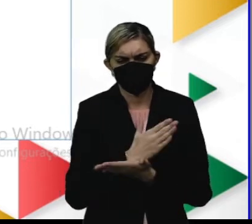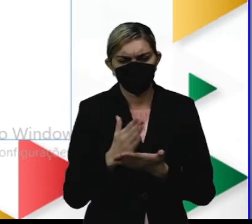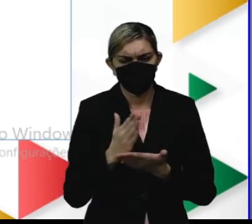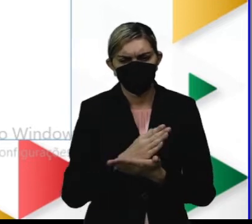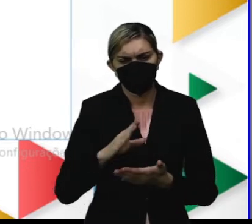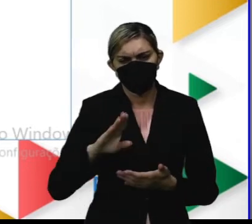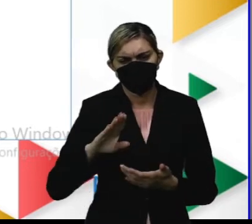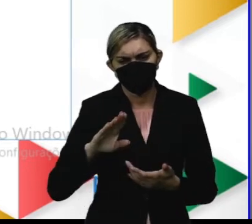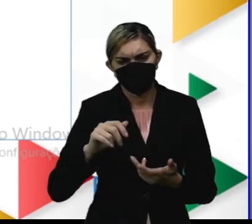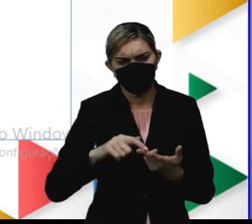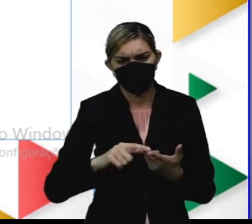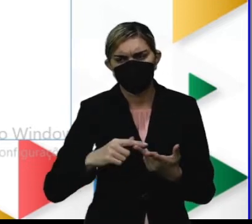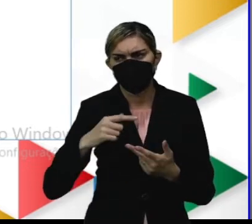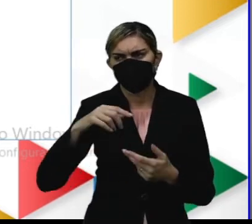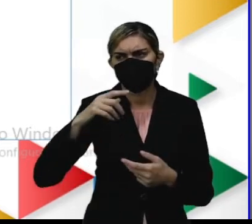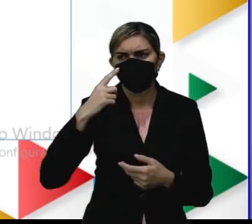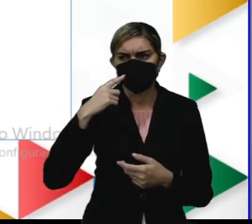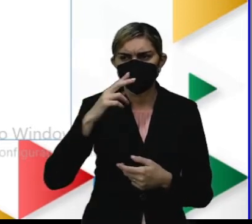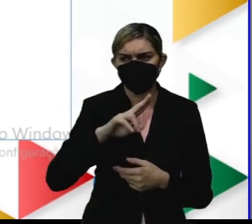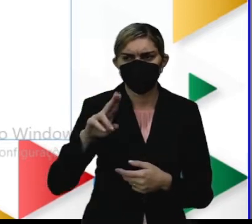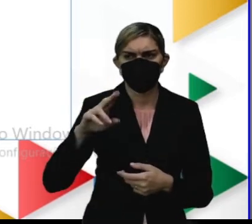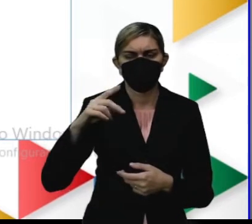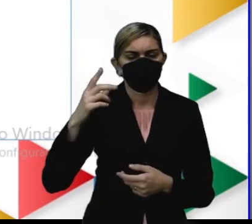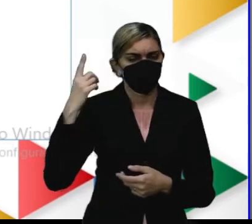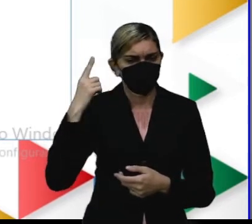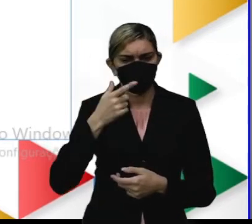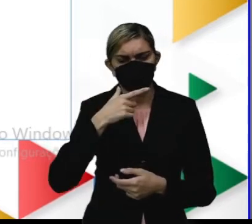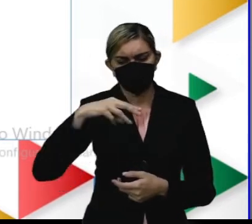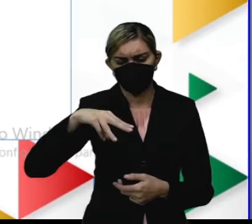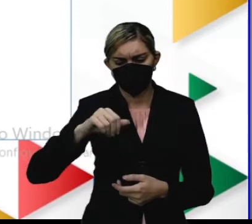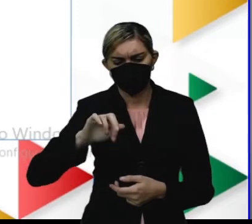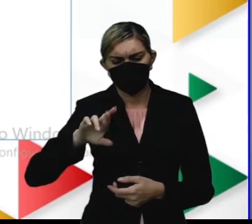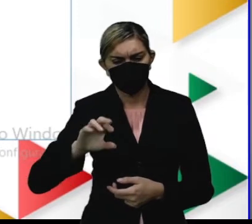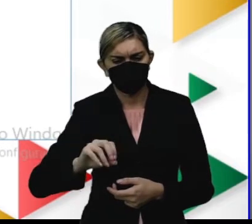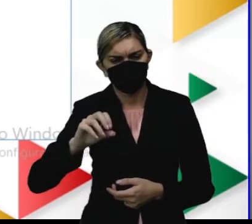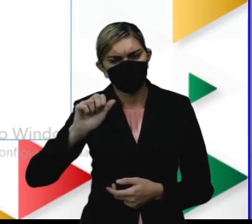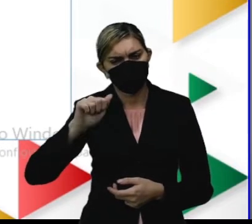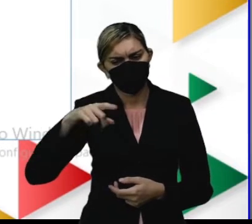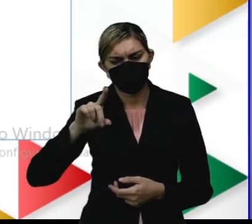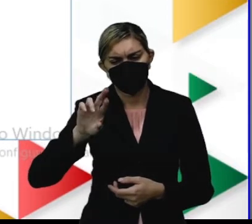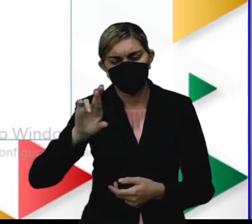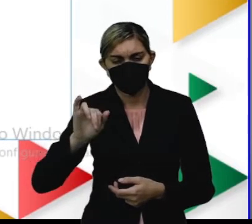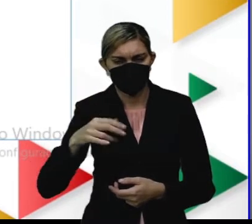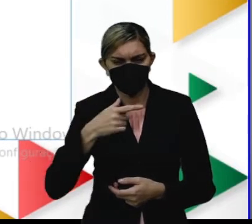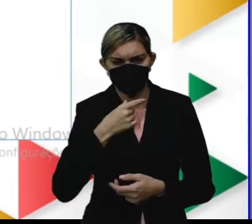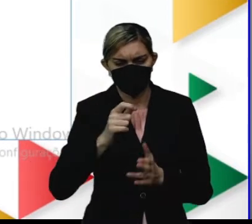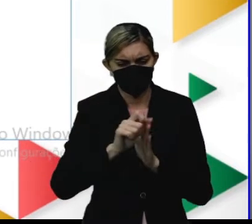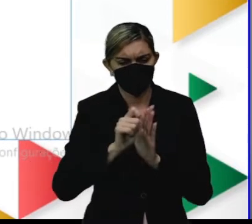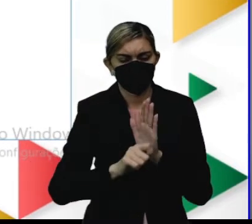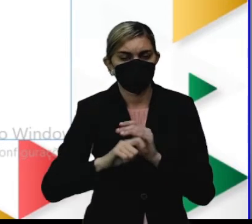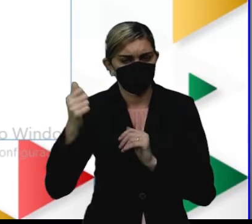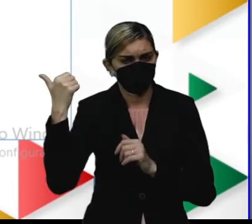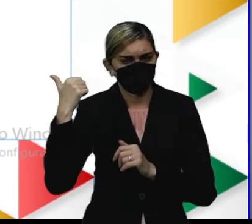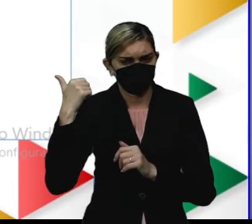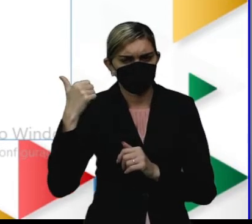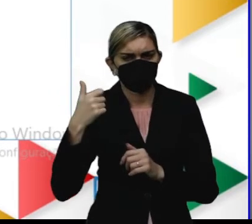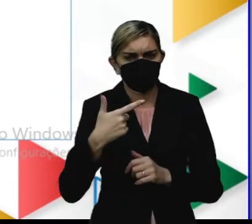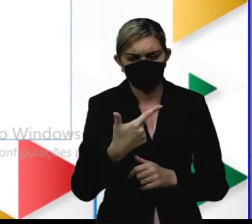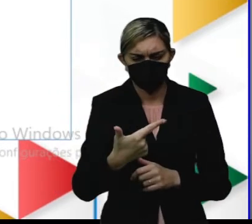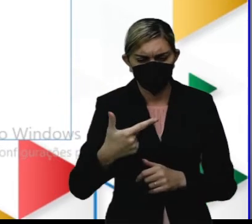Bora lá, o Macunaíma, de Mário de Andrade. Por que a professora colocou isso? Porque a gente está